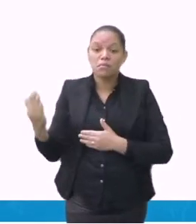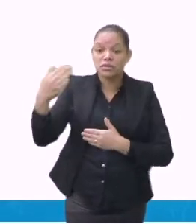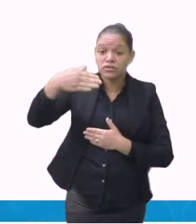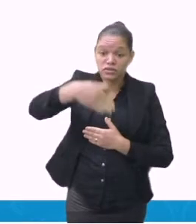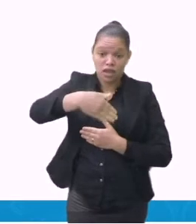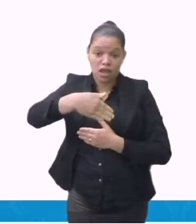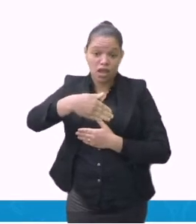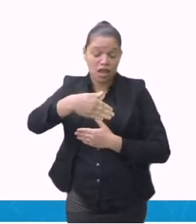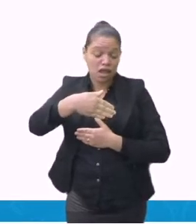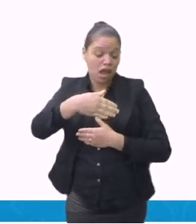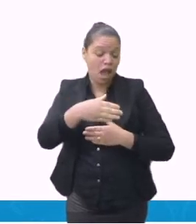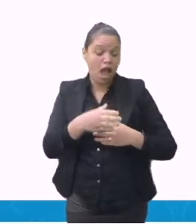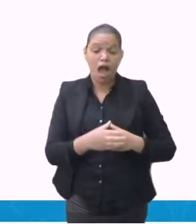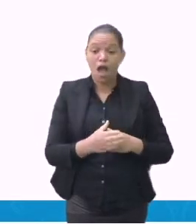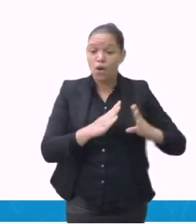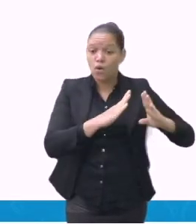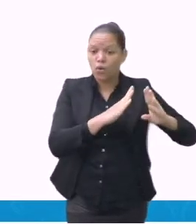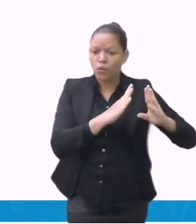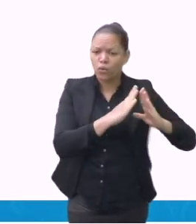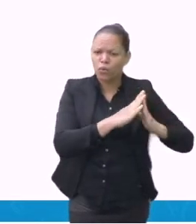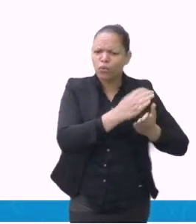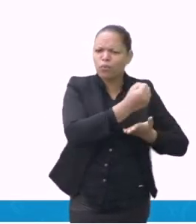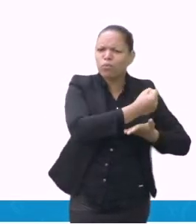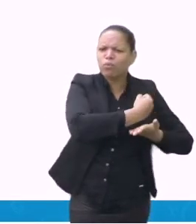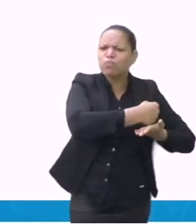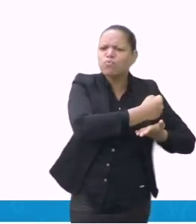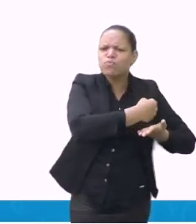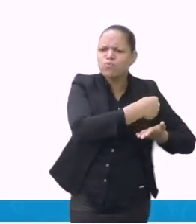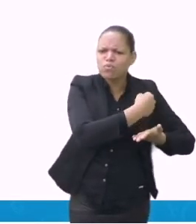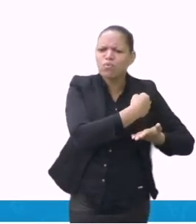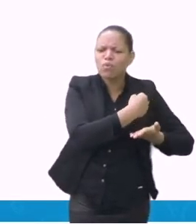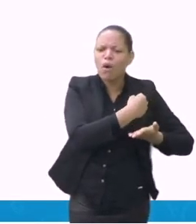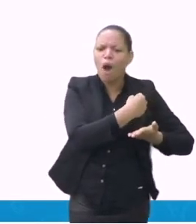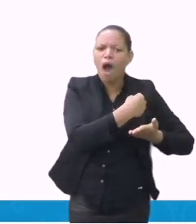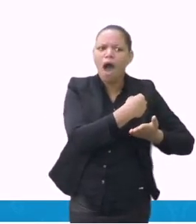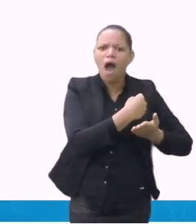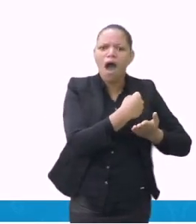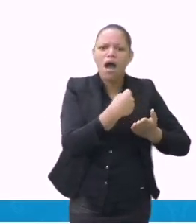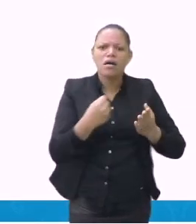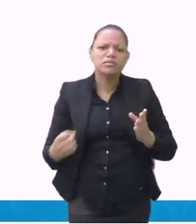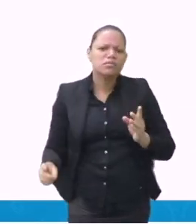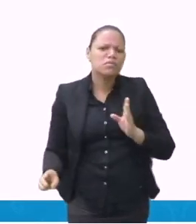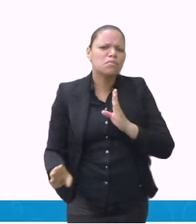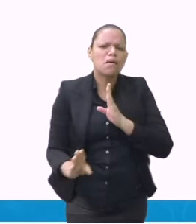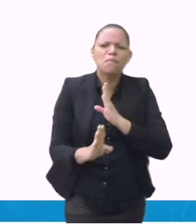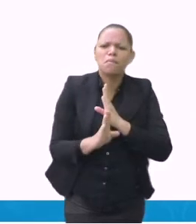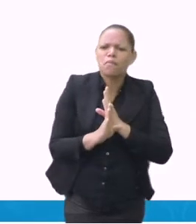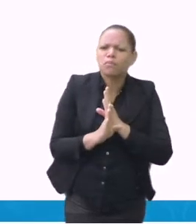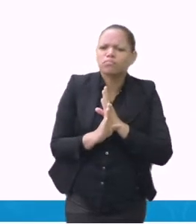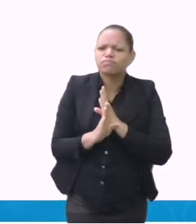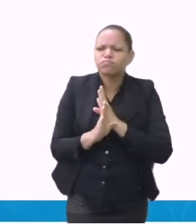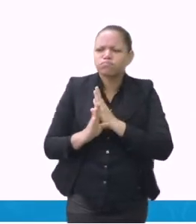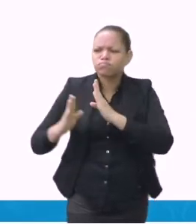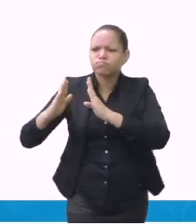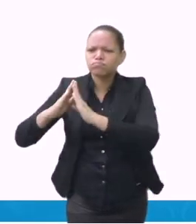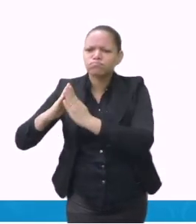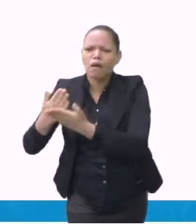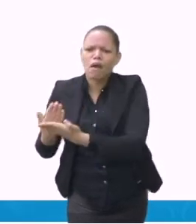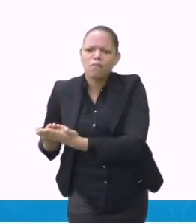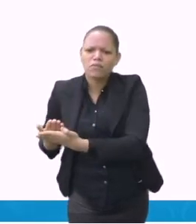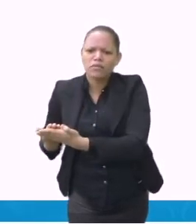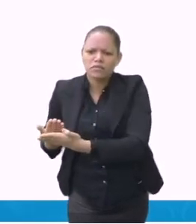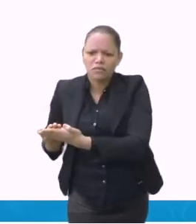sua escola, ok? Como você faria para dar a informação de forma correta? Lembrando que